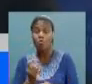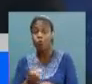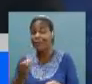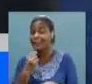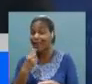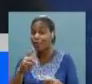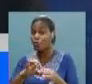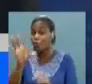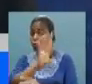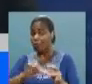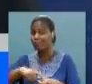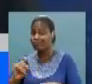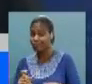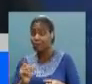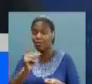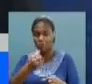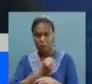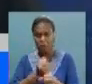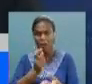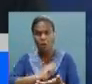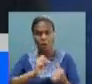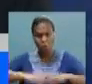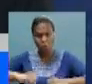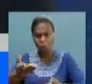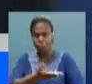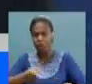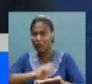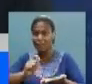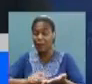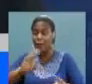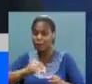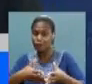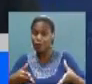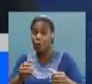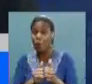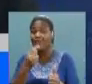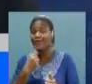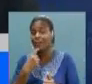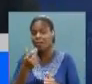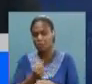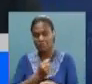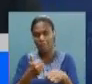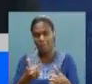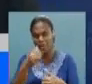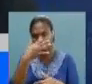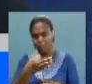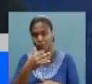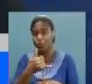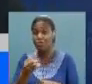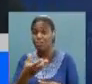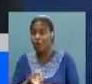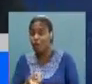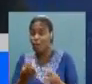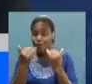também estamos a trabalhar para assinarmos um acordo de cooperação mais alargada com o reino unido estamos a trabalhar bem acreditamos que em 2009 teremos